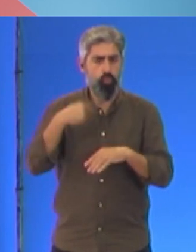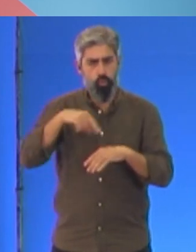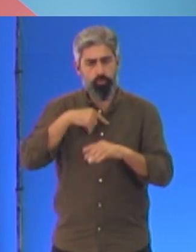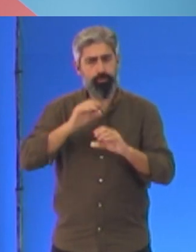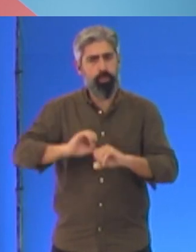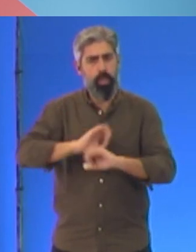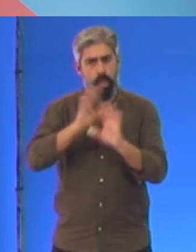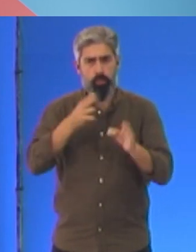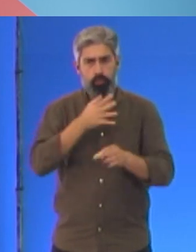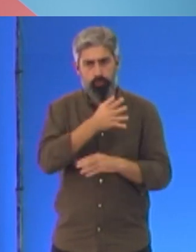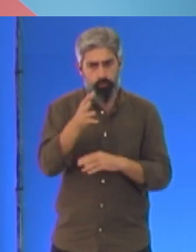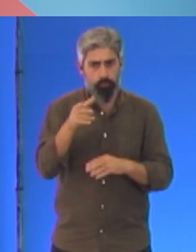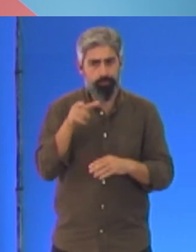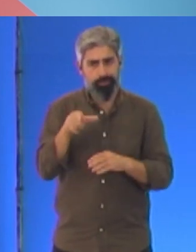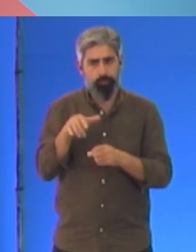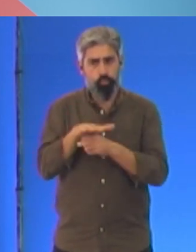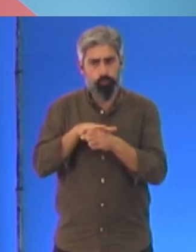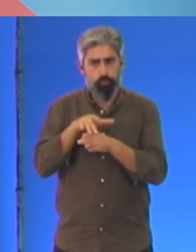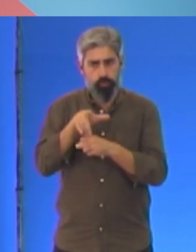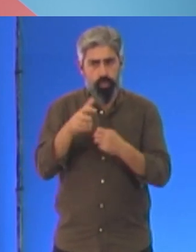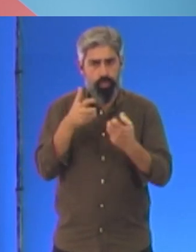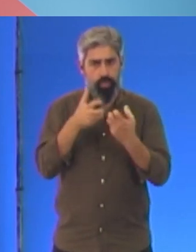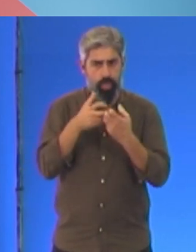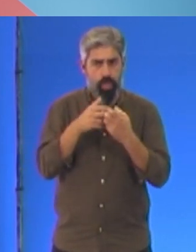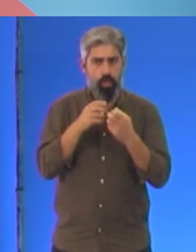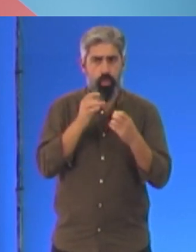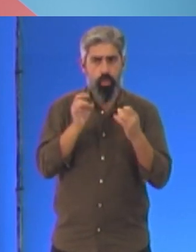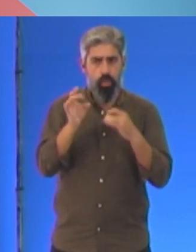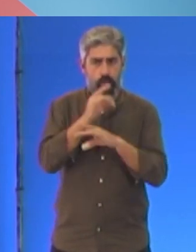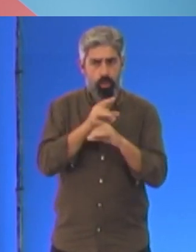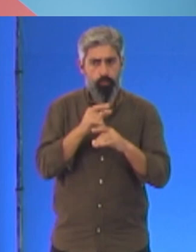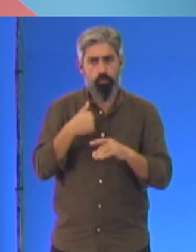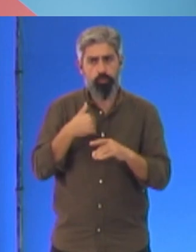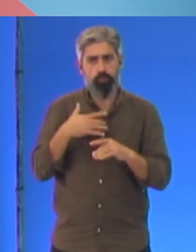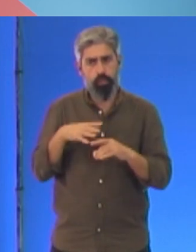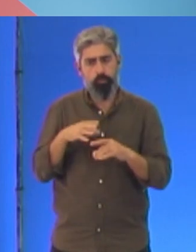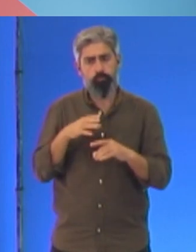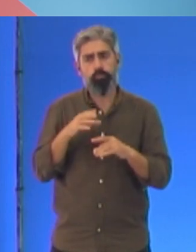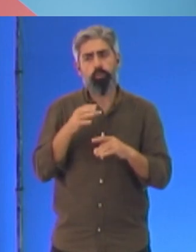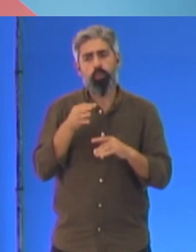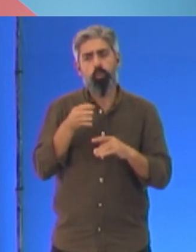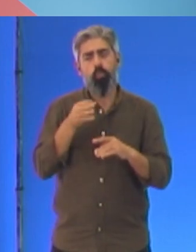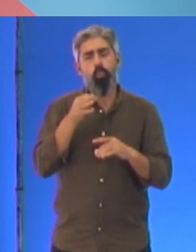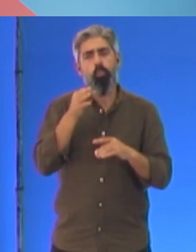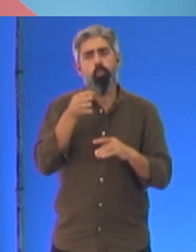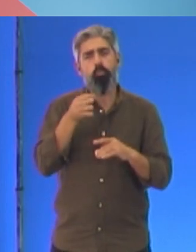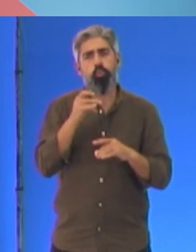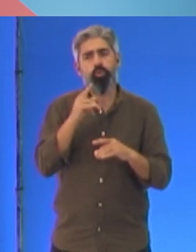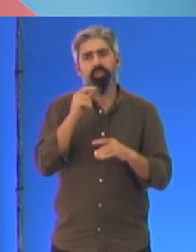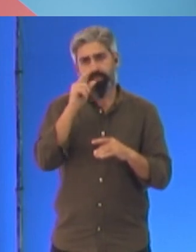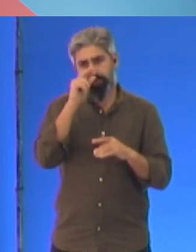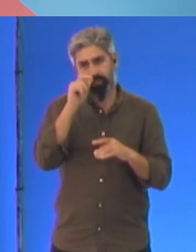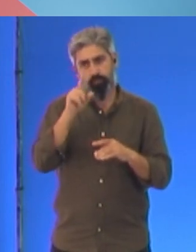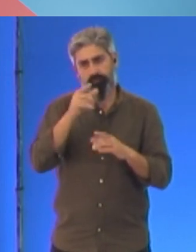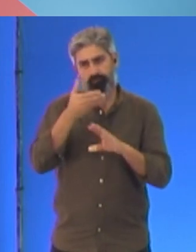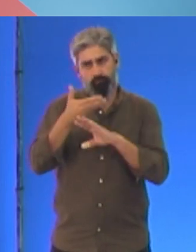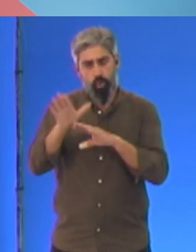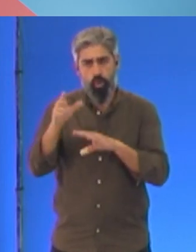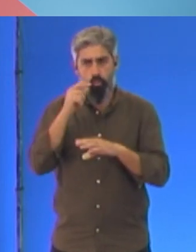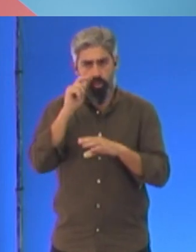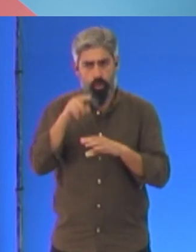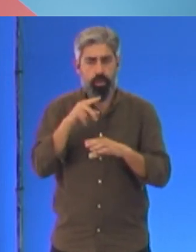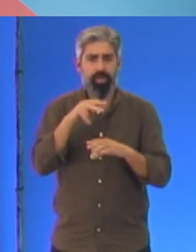neste quadro de guerra no território europeu queremos curtindo fora da Ucrânia e queremos a Nato